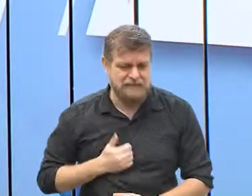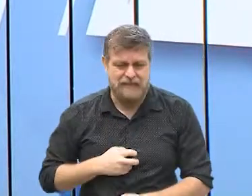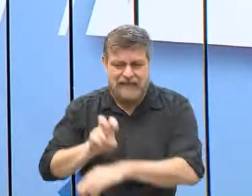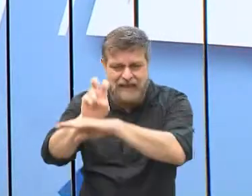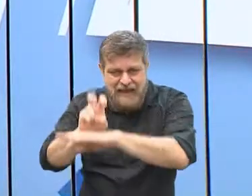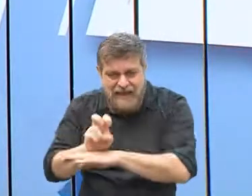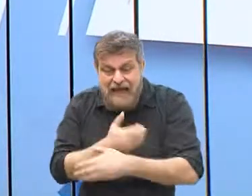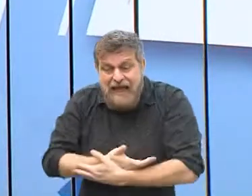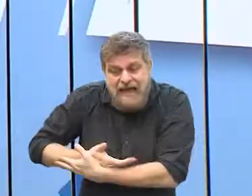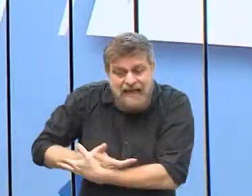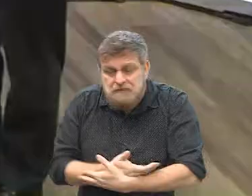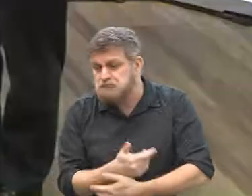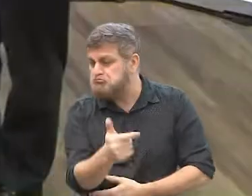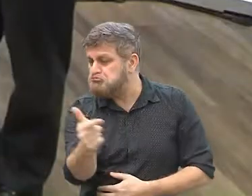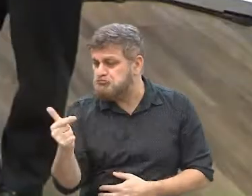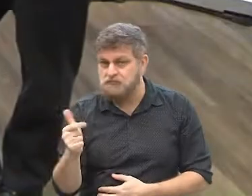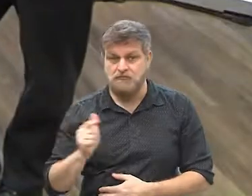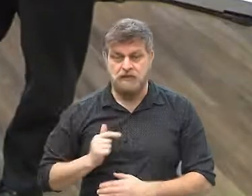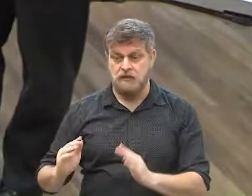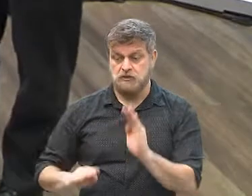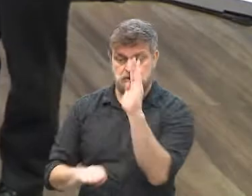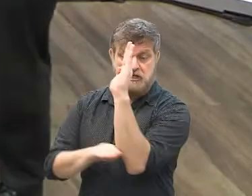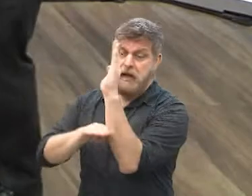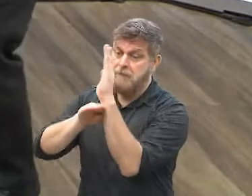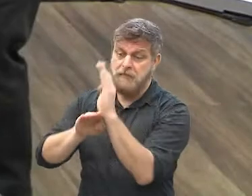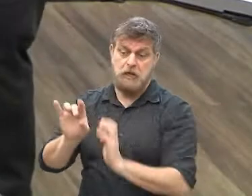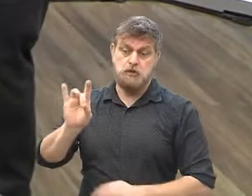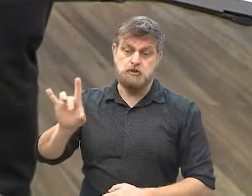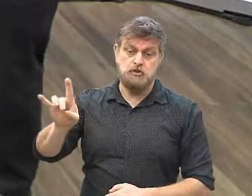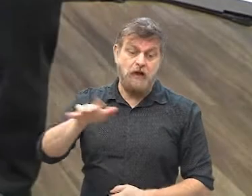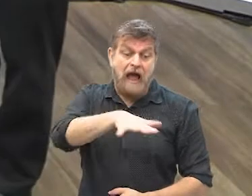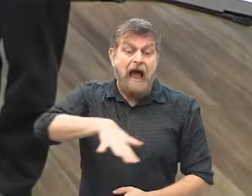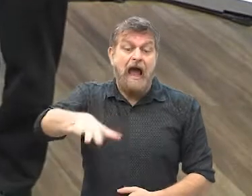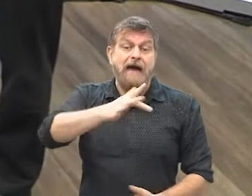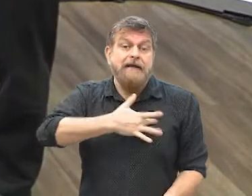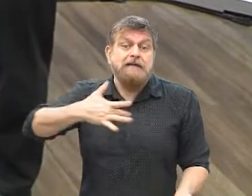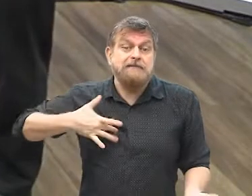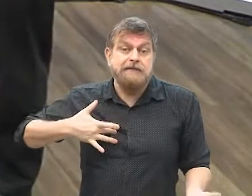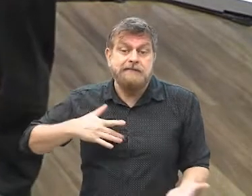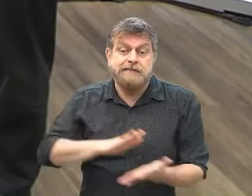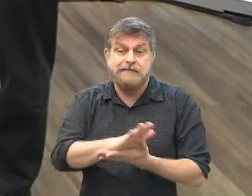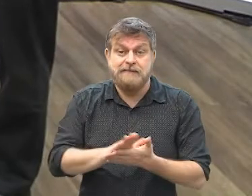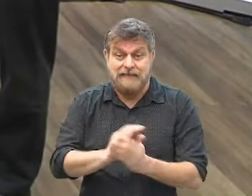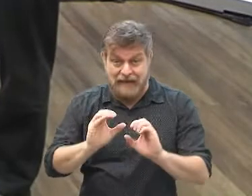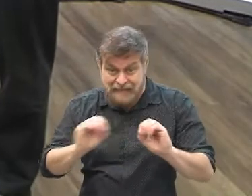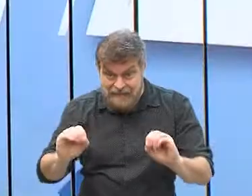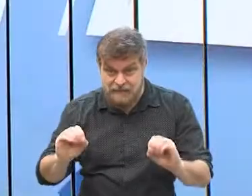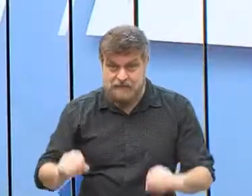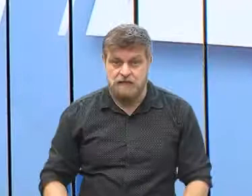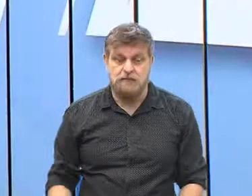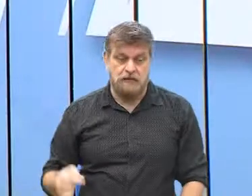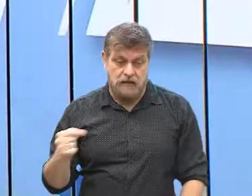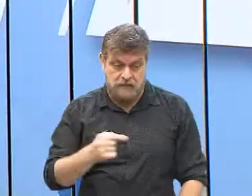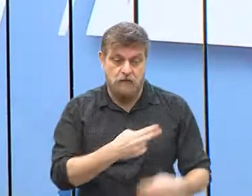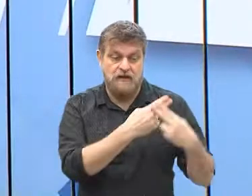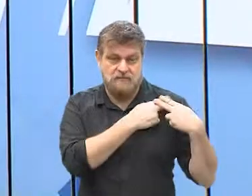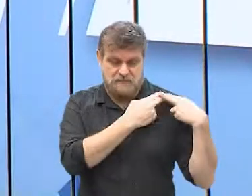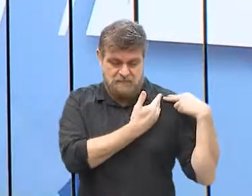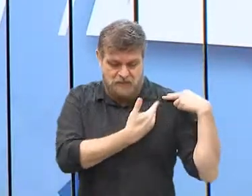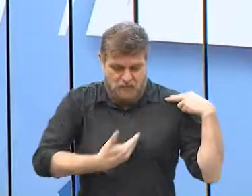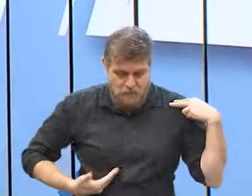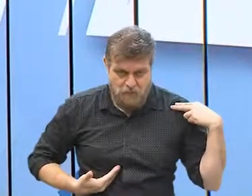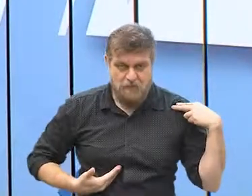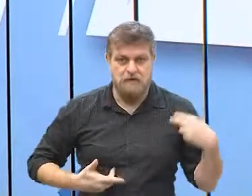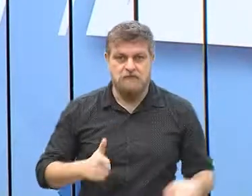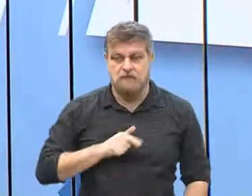creche, escola. Tinha habitação, mas não tinha estrutura. E atendimento de saúde. Então, aos poucos, o poder público tem tentado levar essas condições para lá. E a